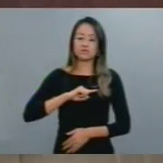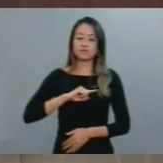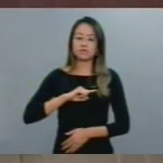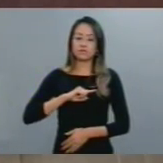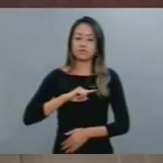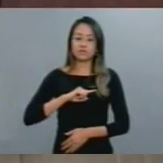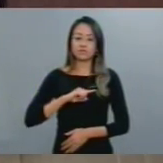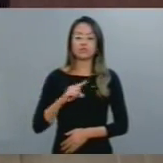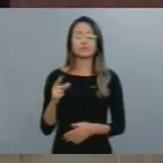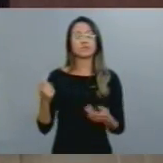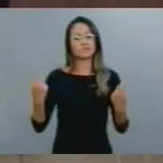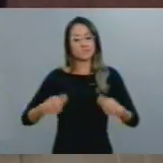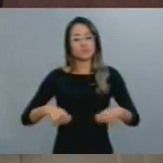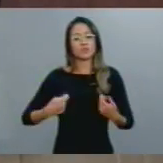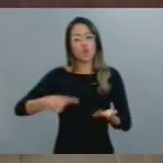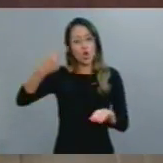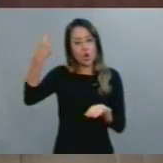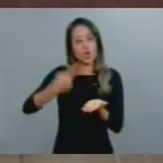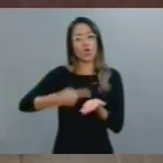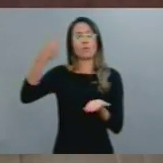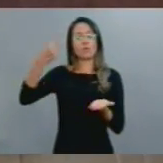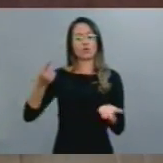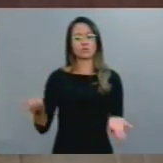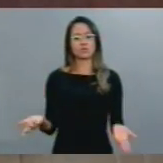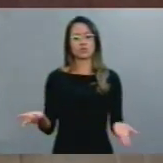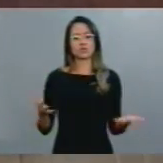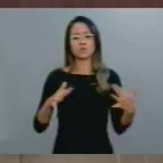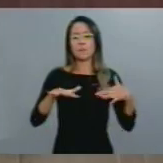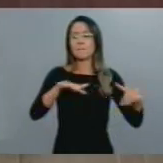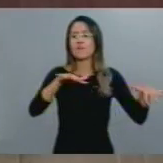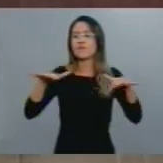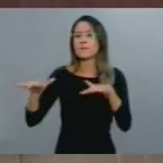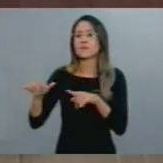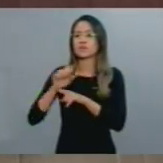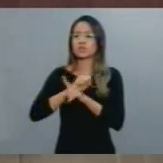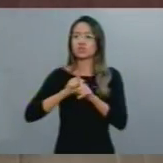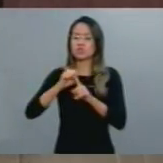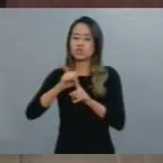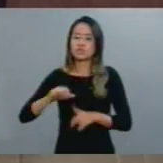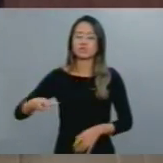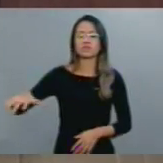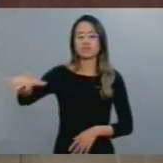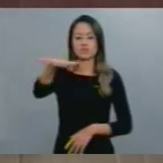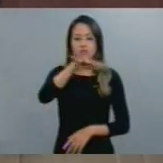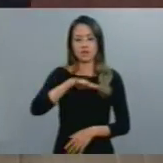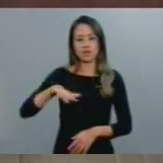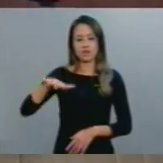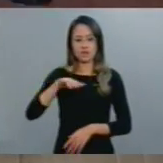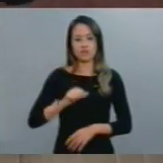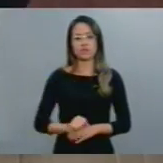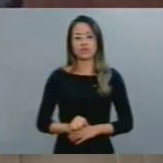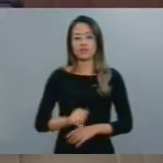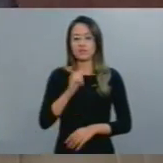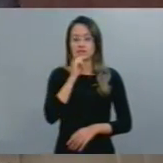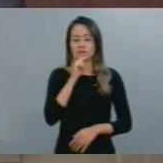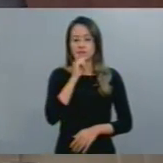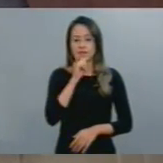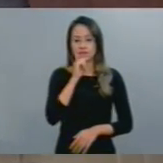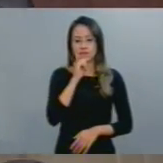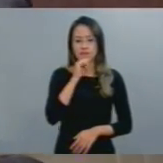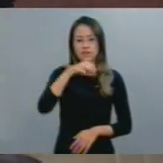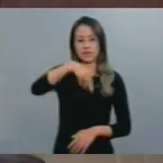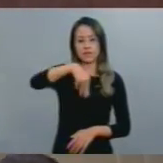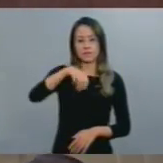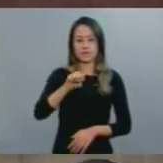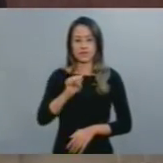que temos um compromisso com os movimentos sociais legítimos, populares, como o MTST, por exemplo,